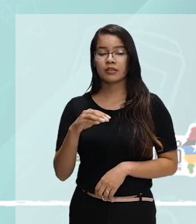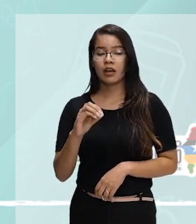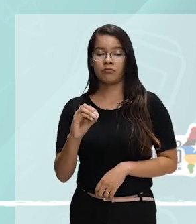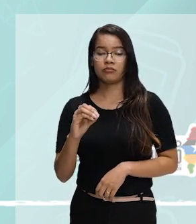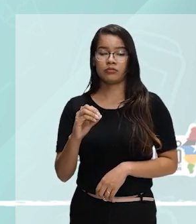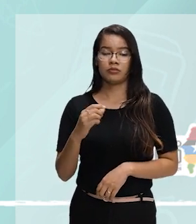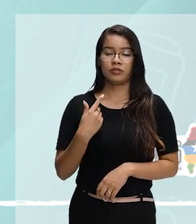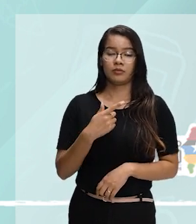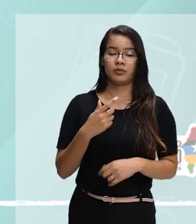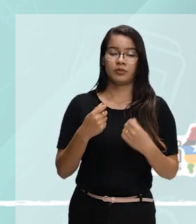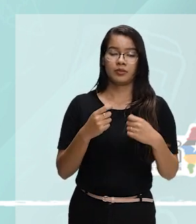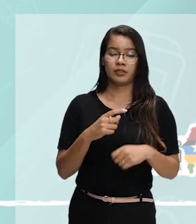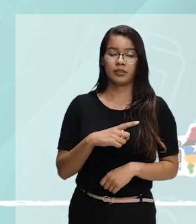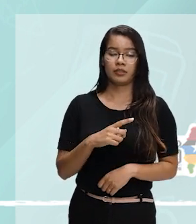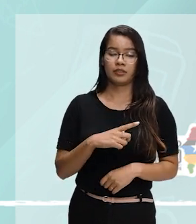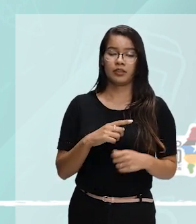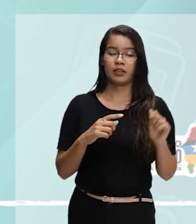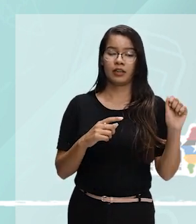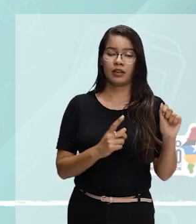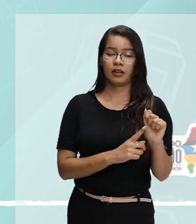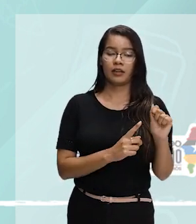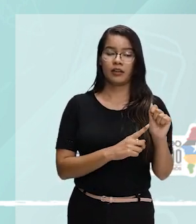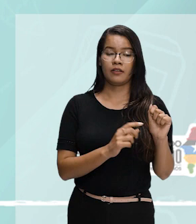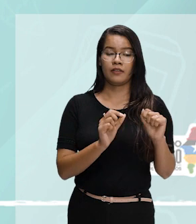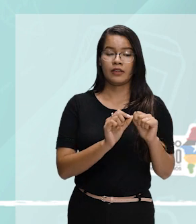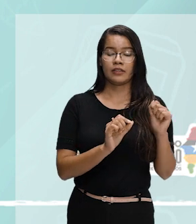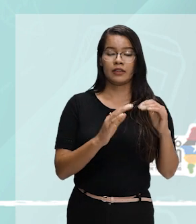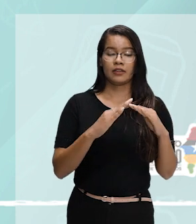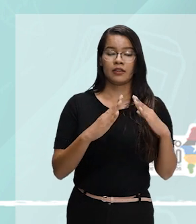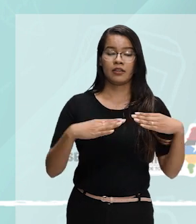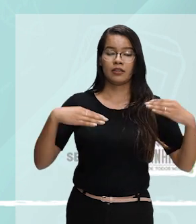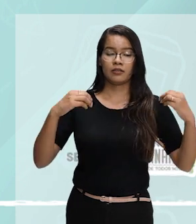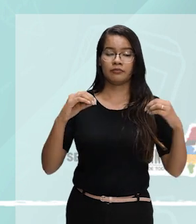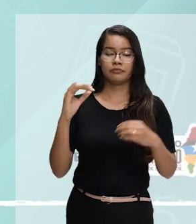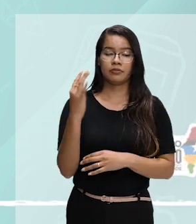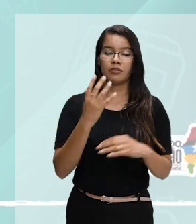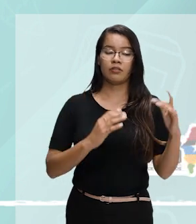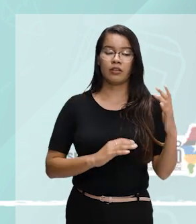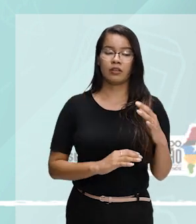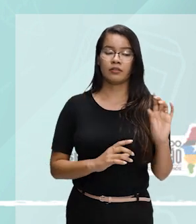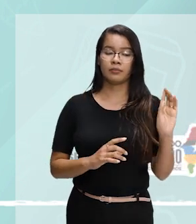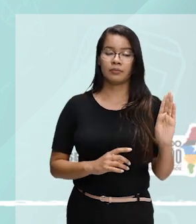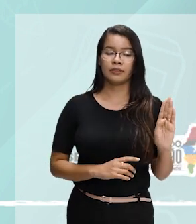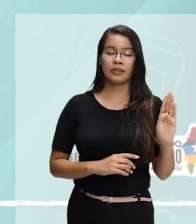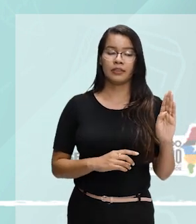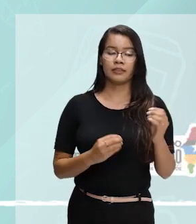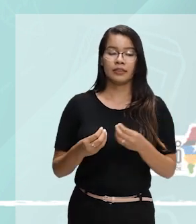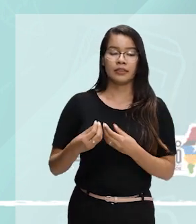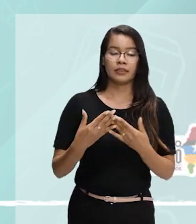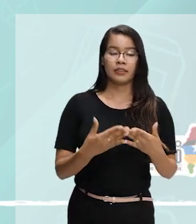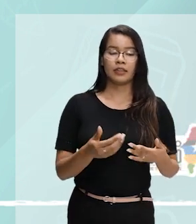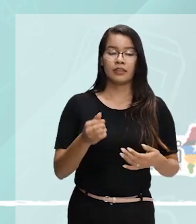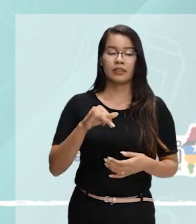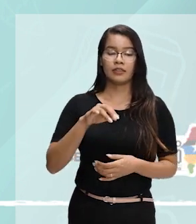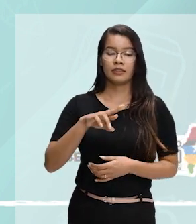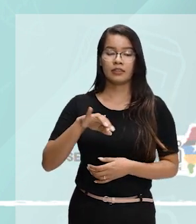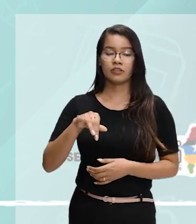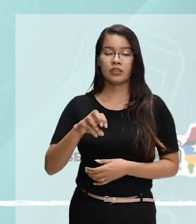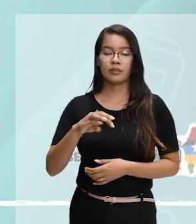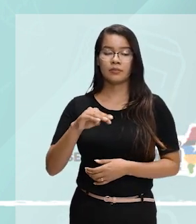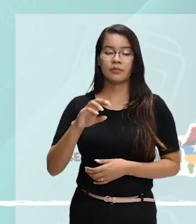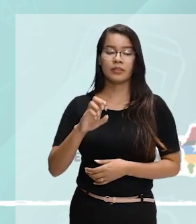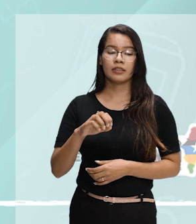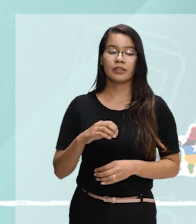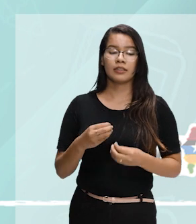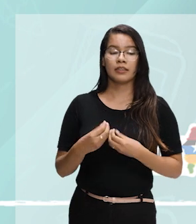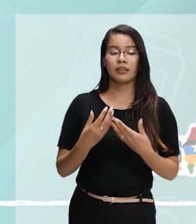normal no seguinte trecho: fazer castelos no ar, daquele arranjei-me, dar acordo da vida, nem